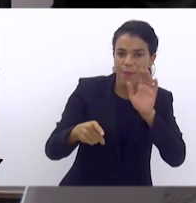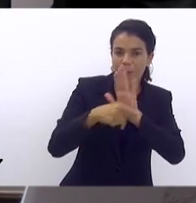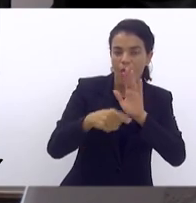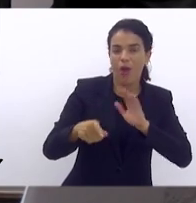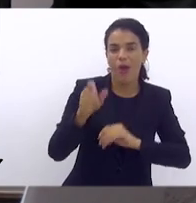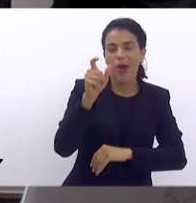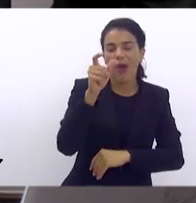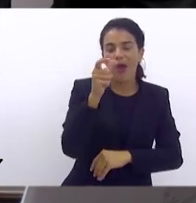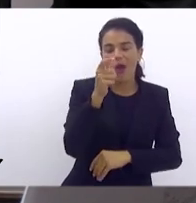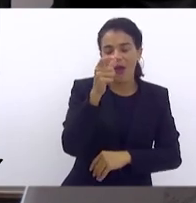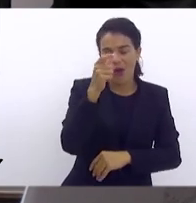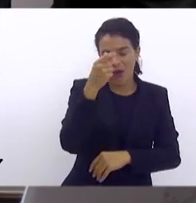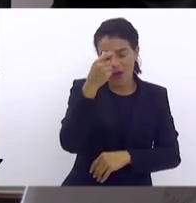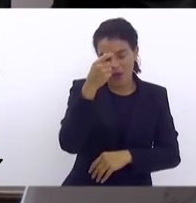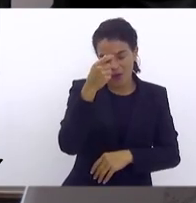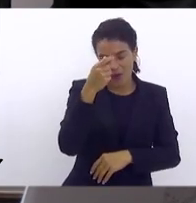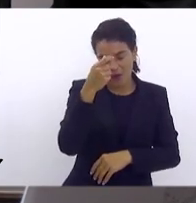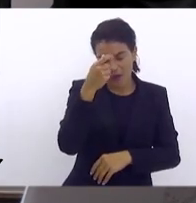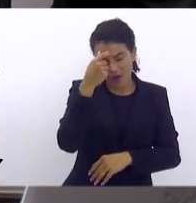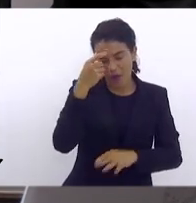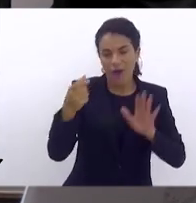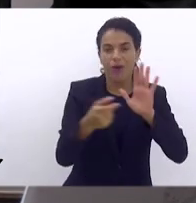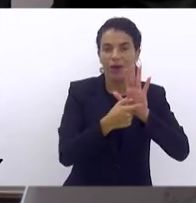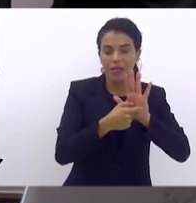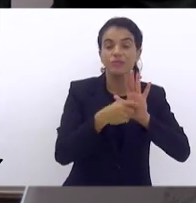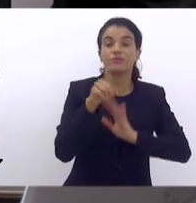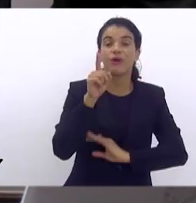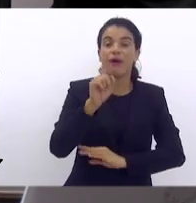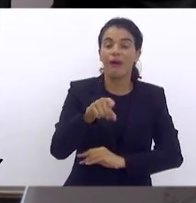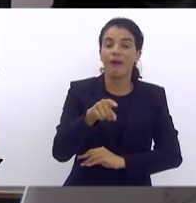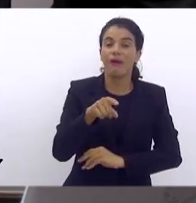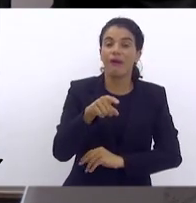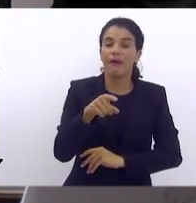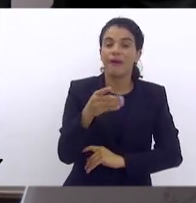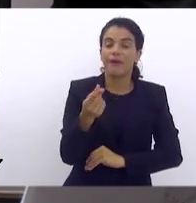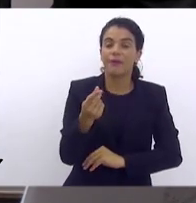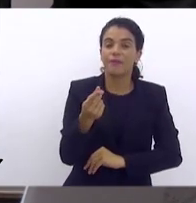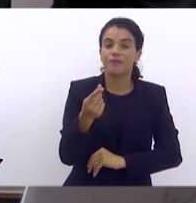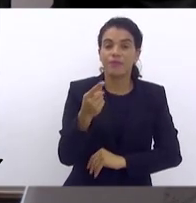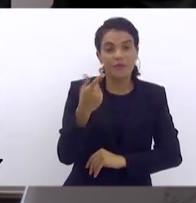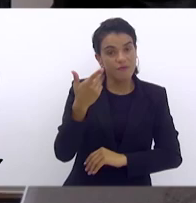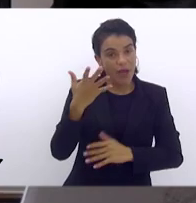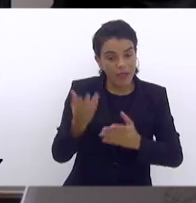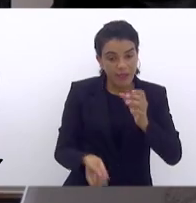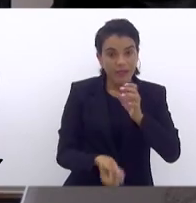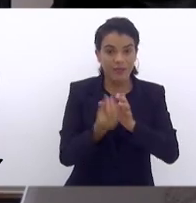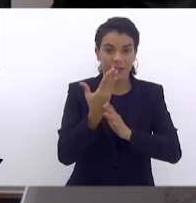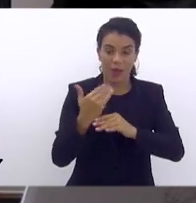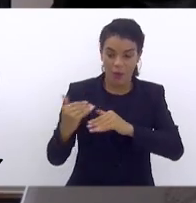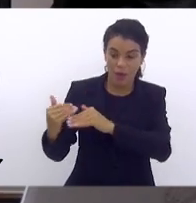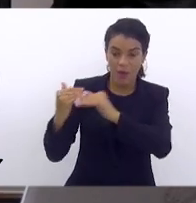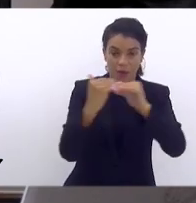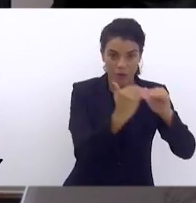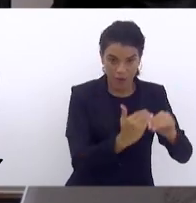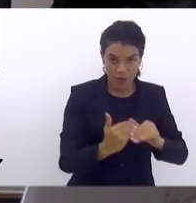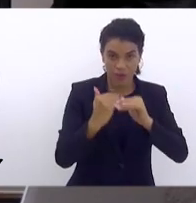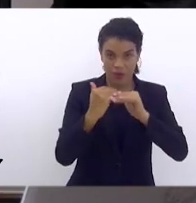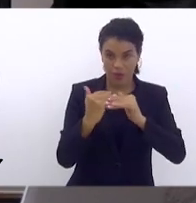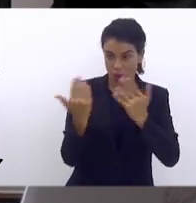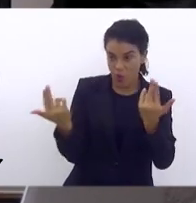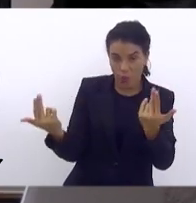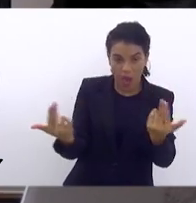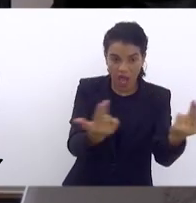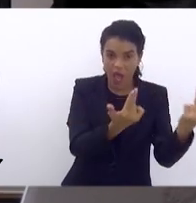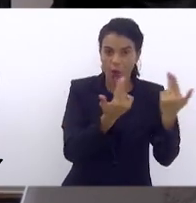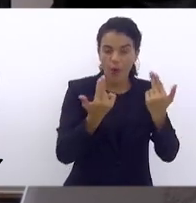esse algoritmo ele é ele vai produzir uma equalização de condições Entre